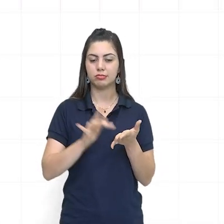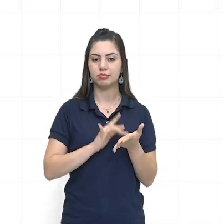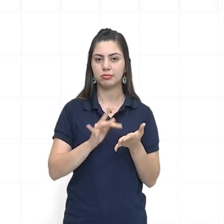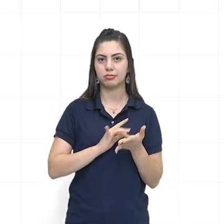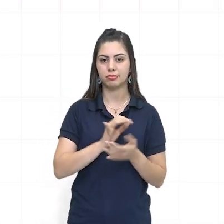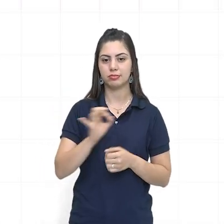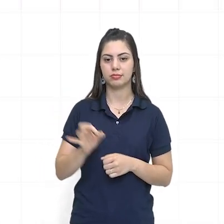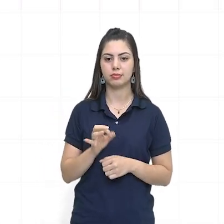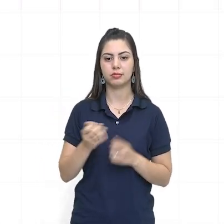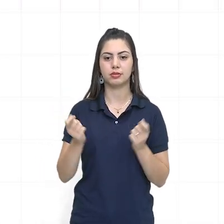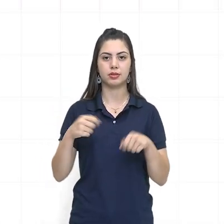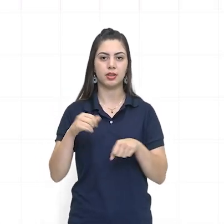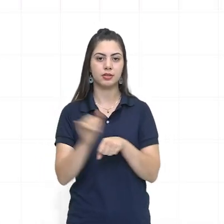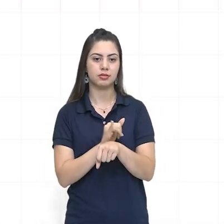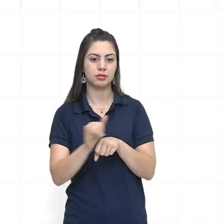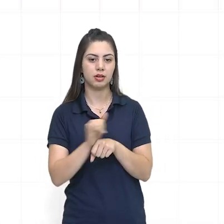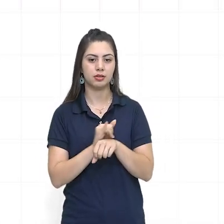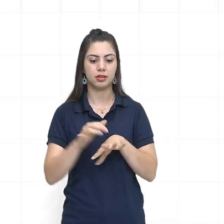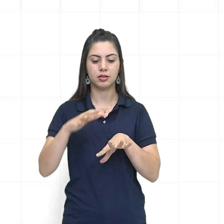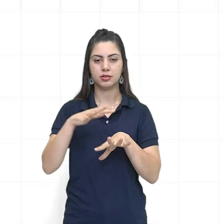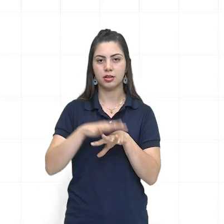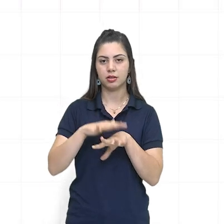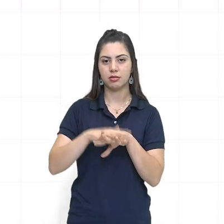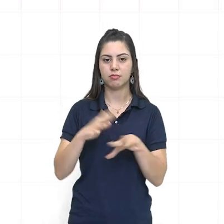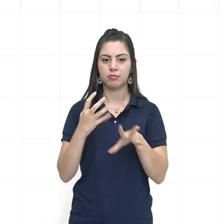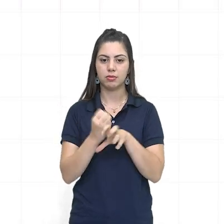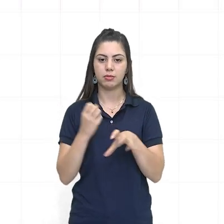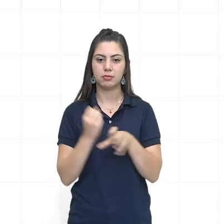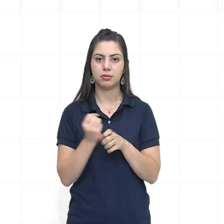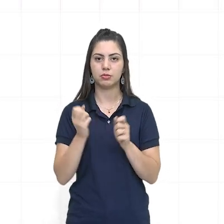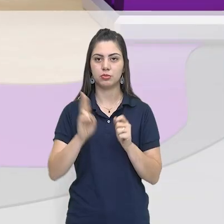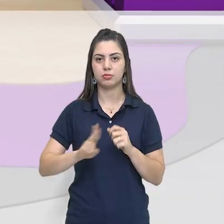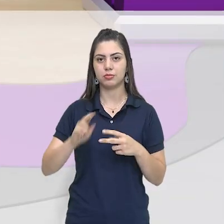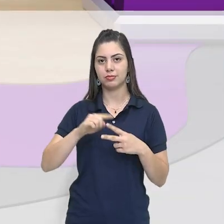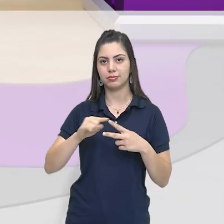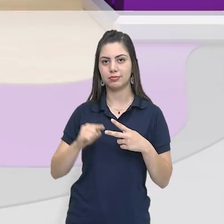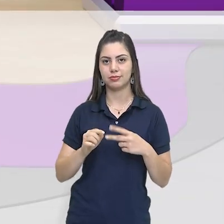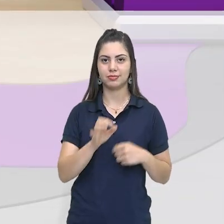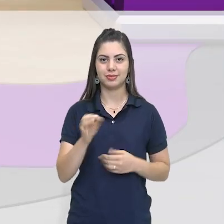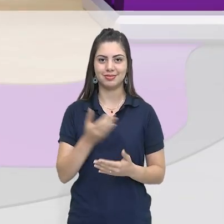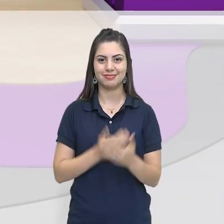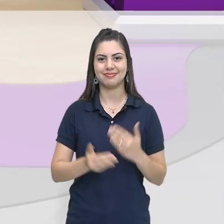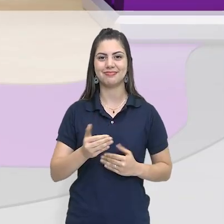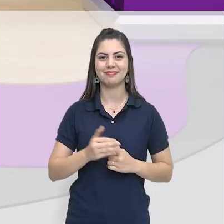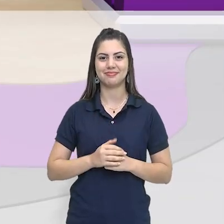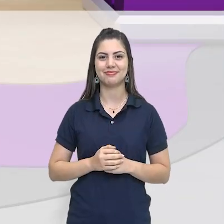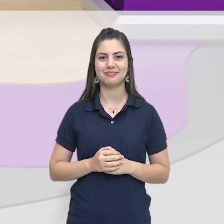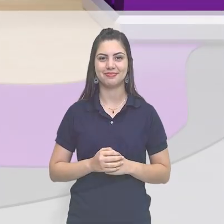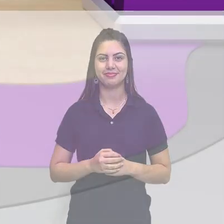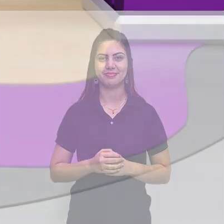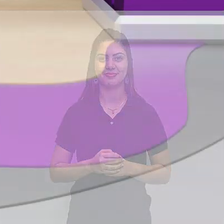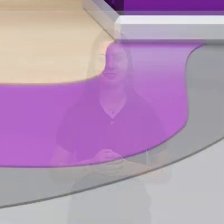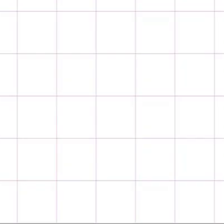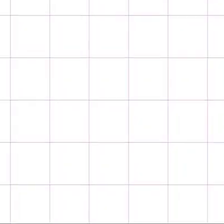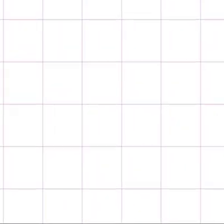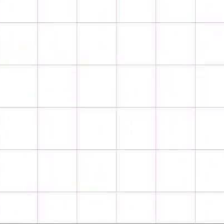tecnologias digitais. Resolver problemas utilizando a noção de ângulo. Então vamos para a nossa aula.